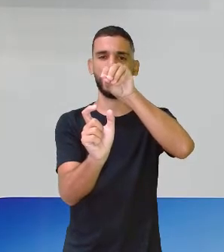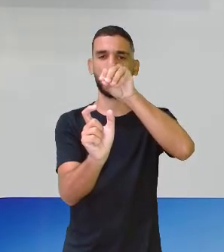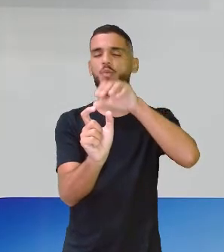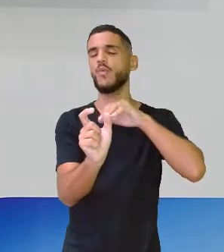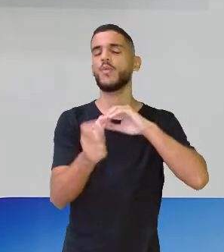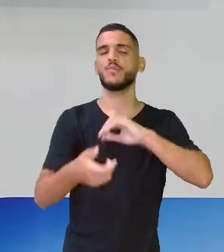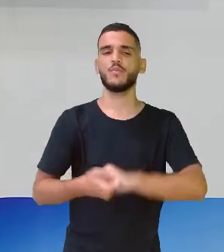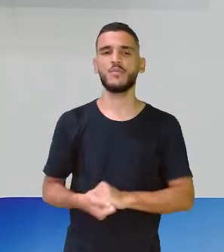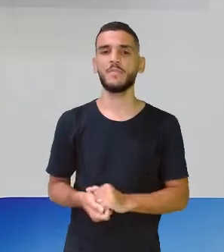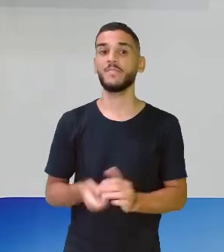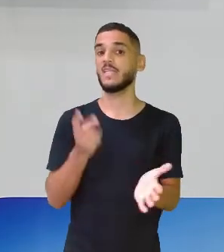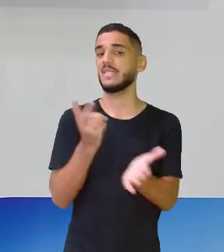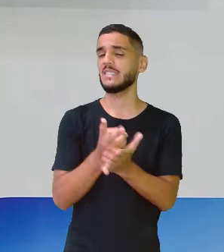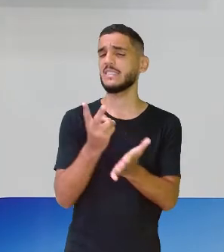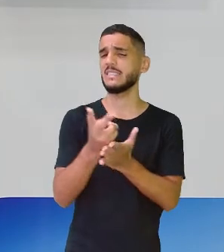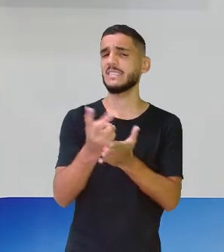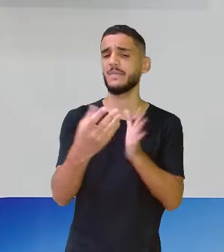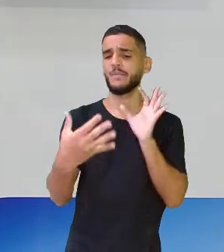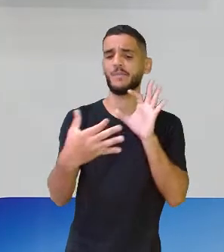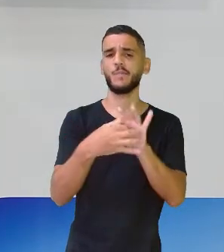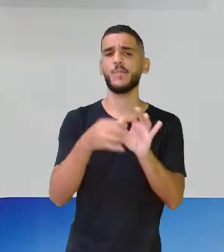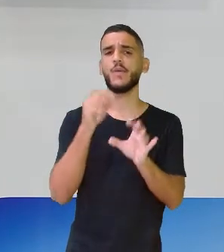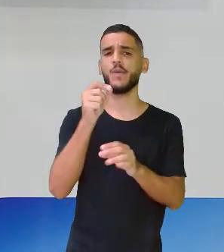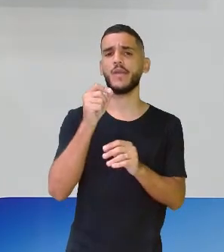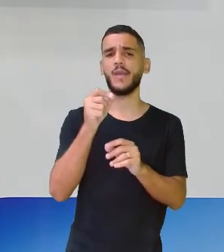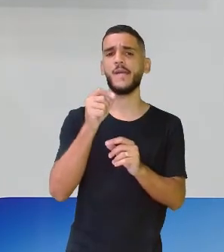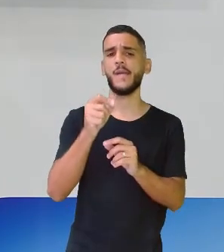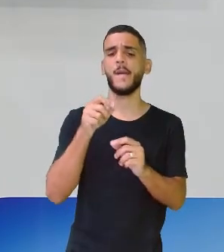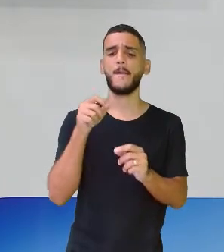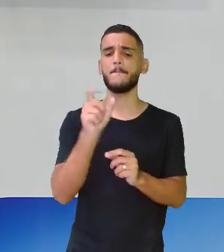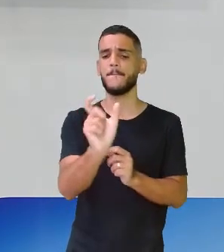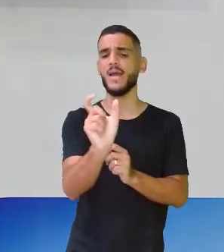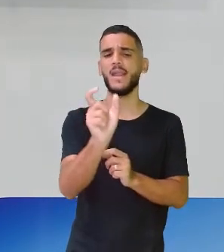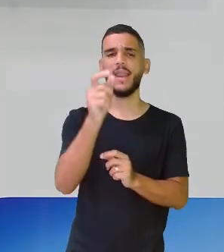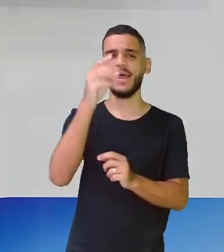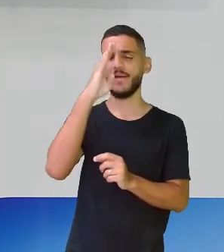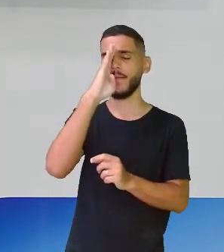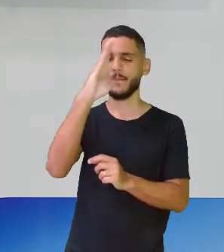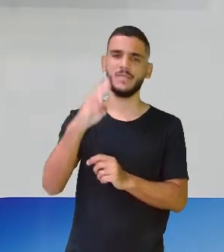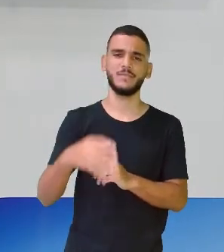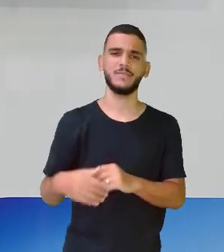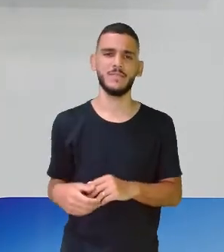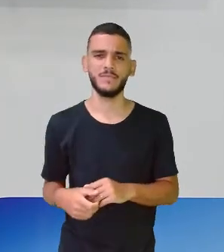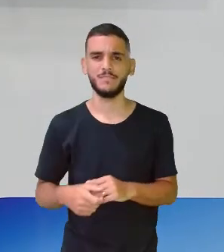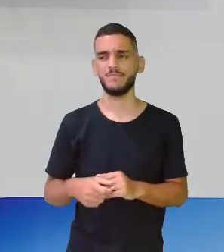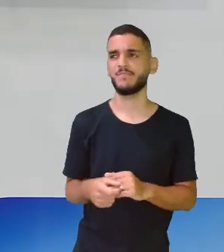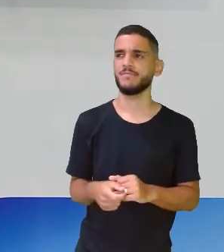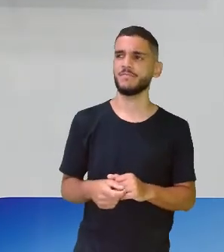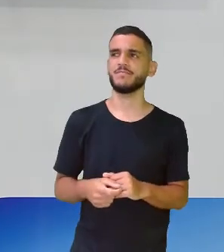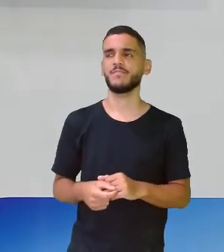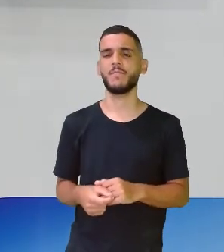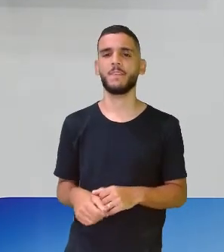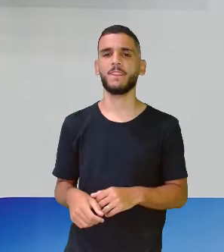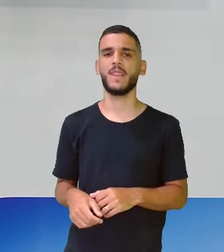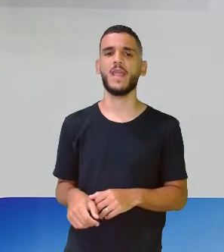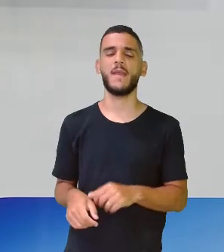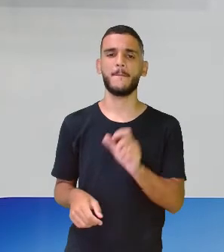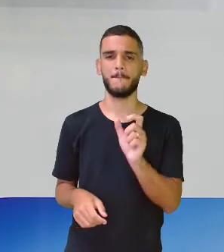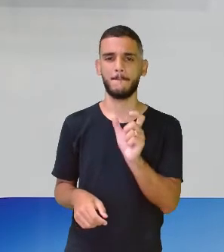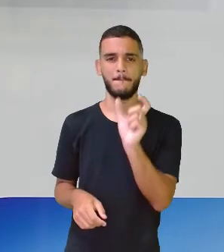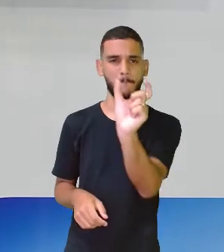juntando na palavra principal, que a gente chama de palavra